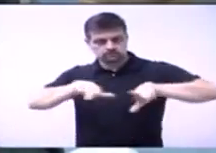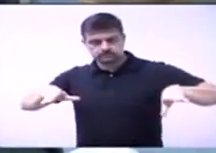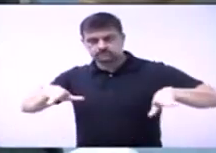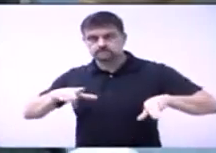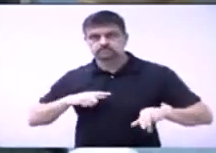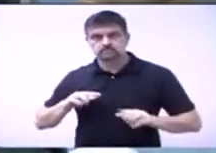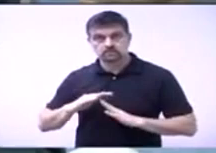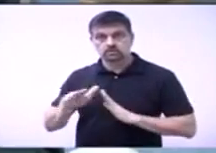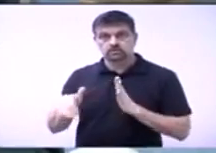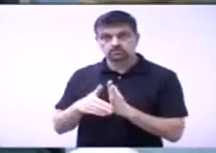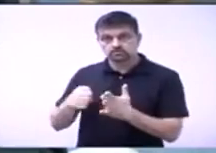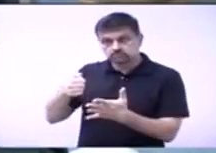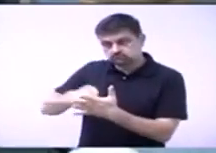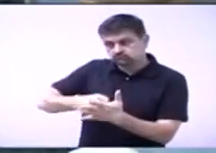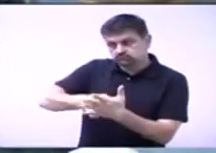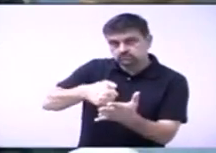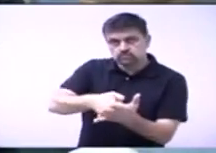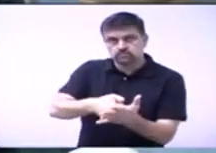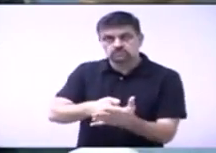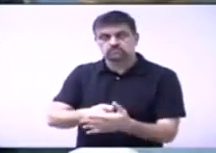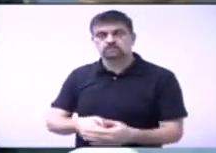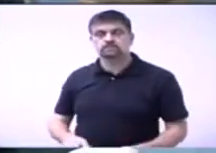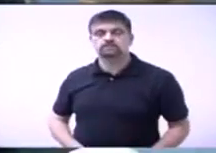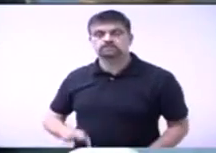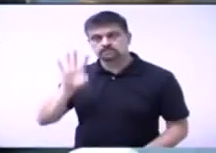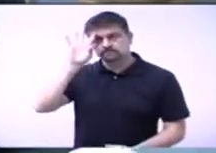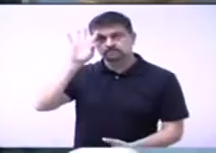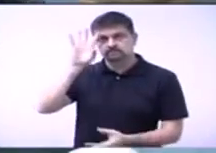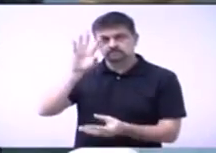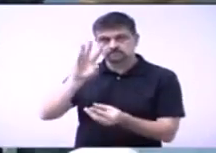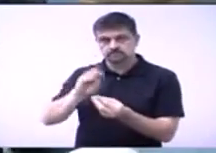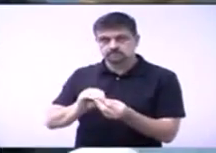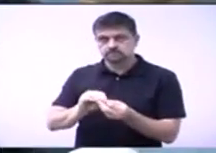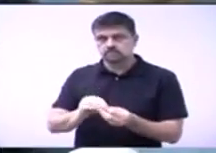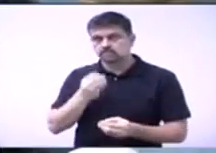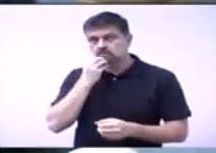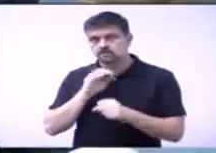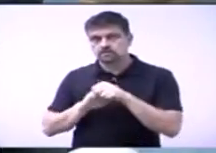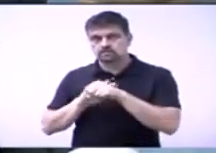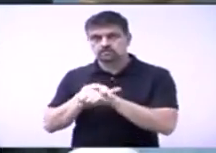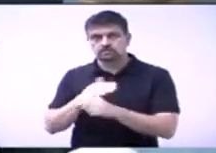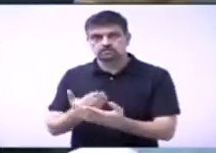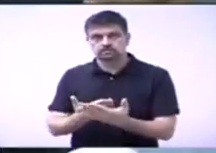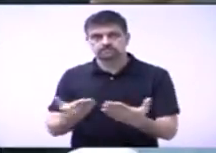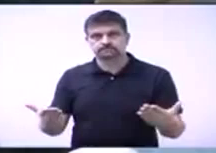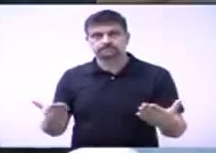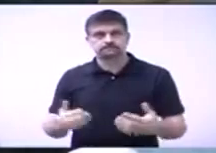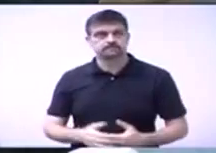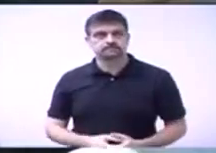fazem parte dessa luta. Por hoje é só o que eu tinha para falar. Boa noite.